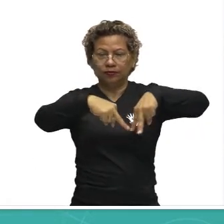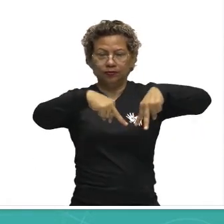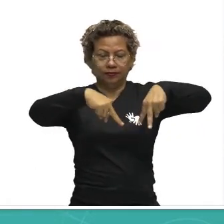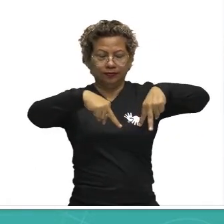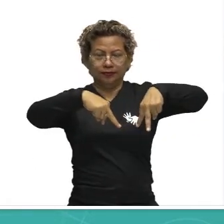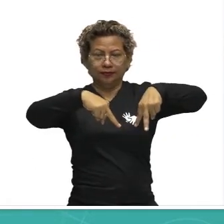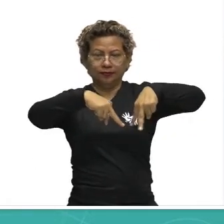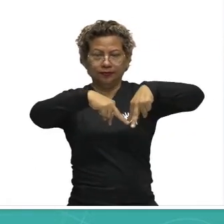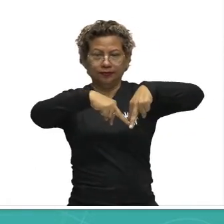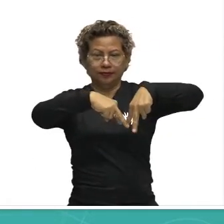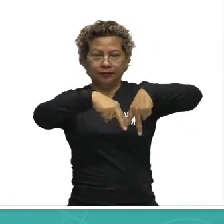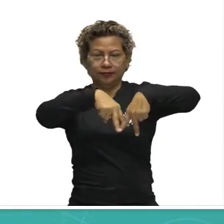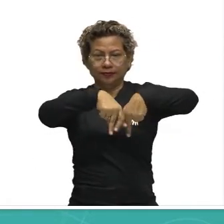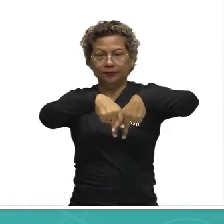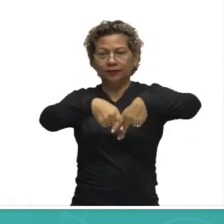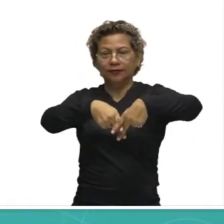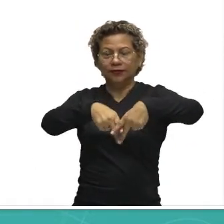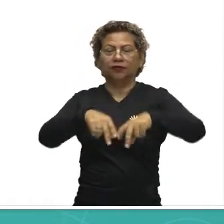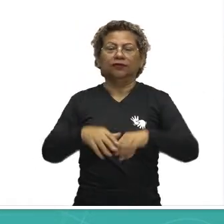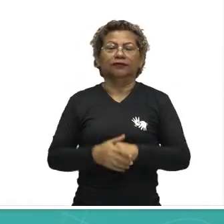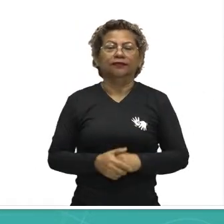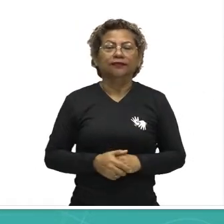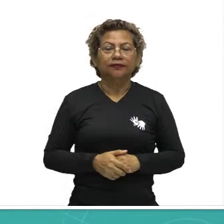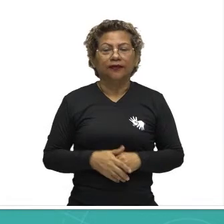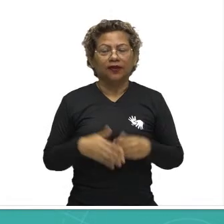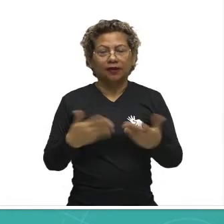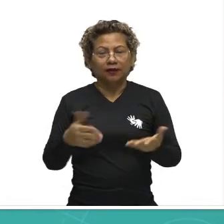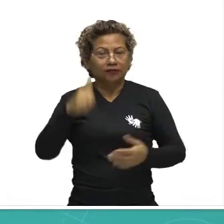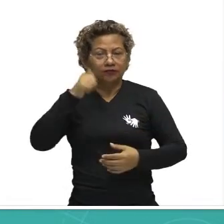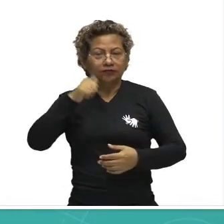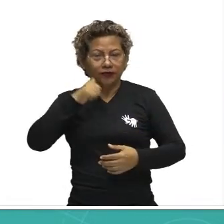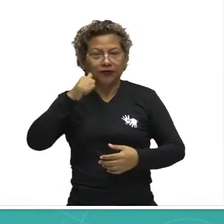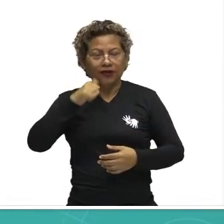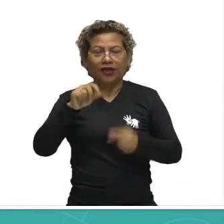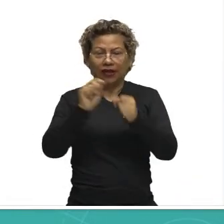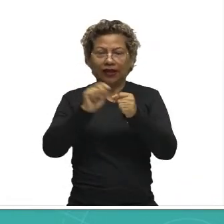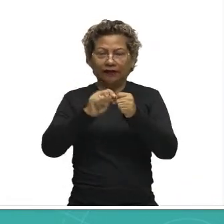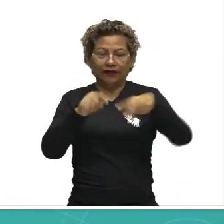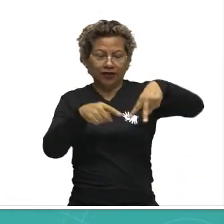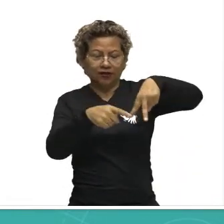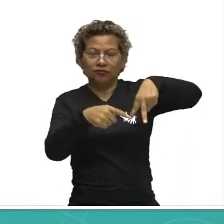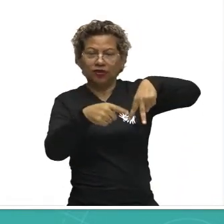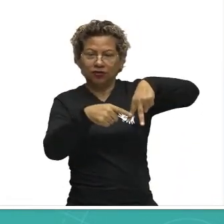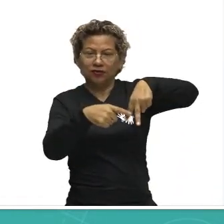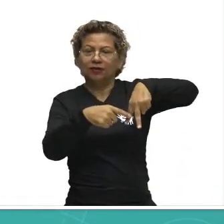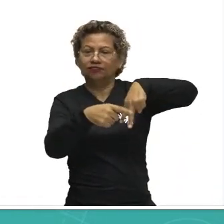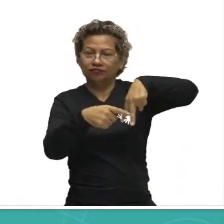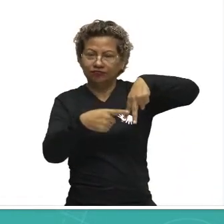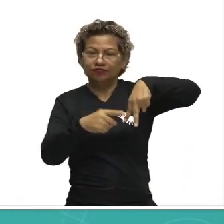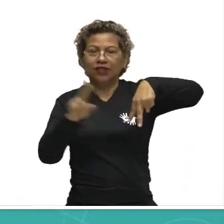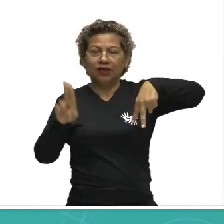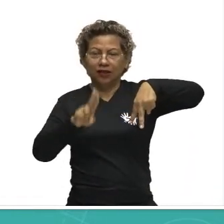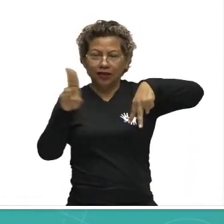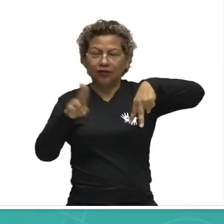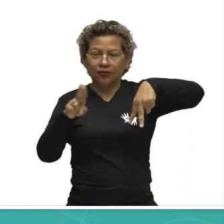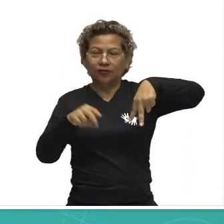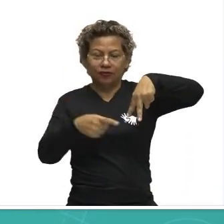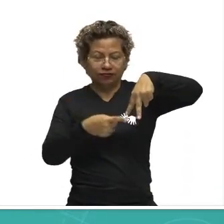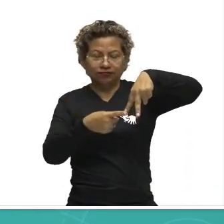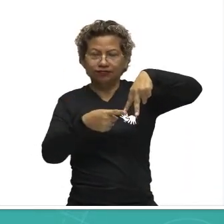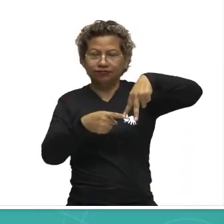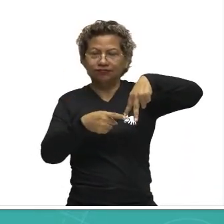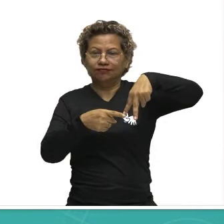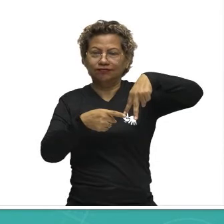pouquinho do parceiro, né? E ela desenha um oito com as pernas, tá? Com a ponta do pé,